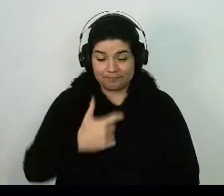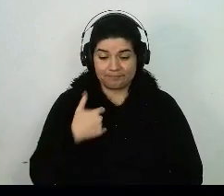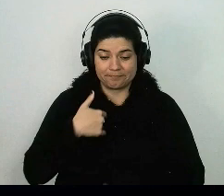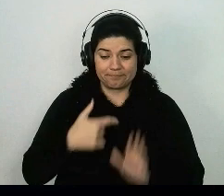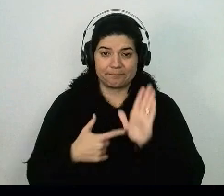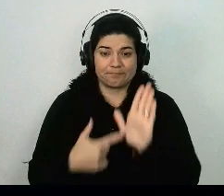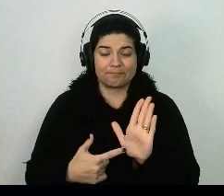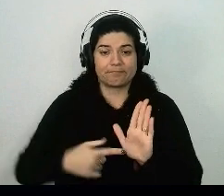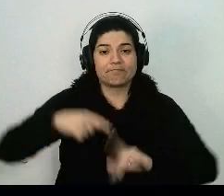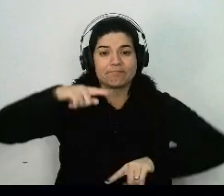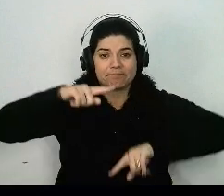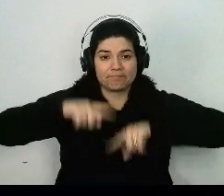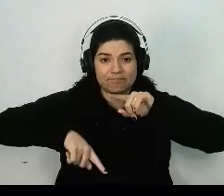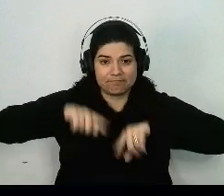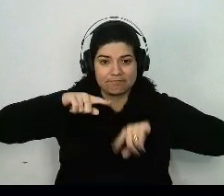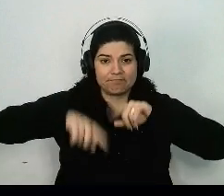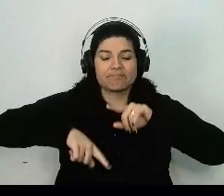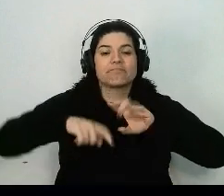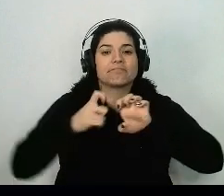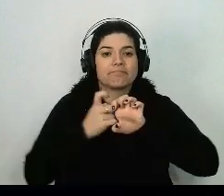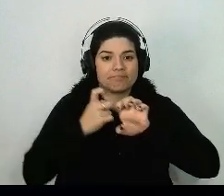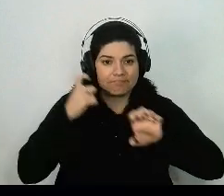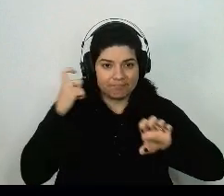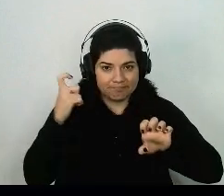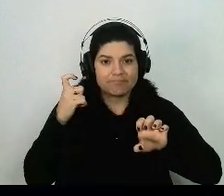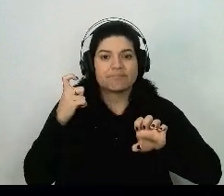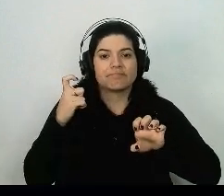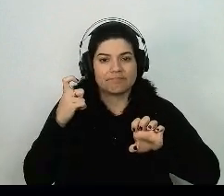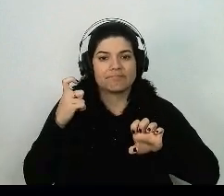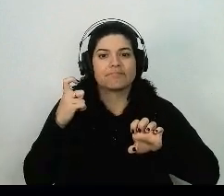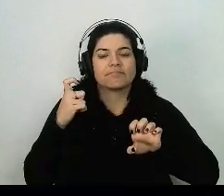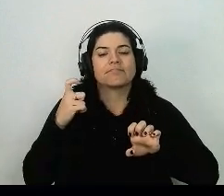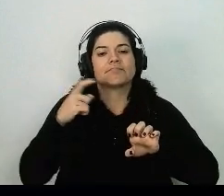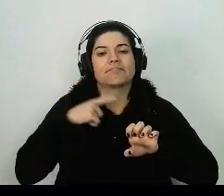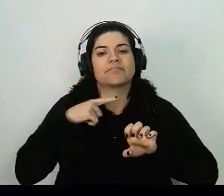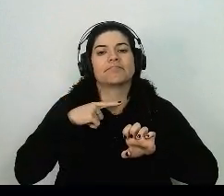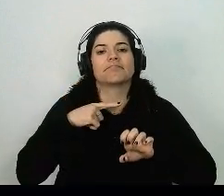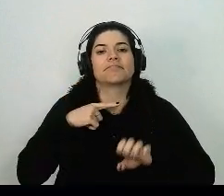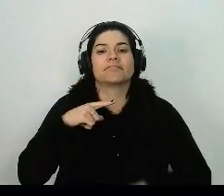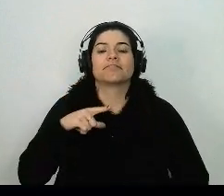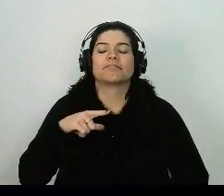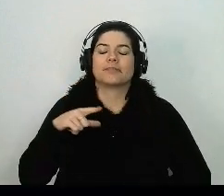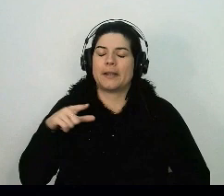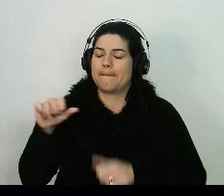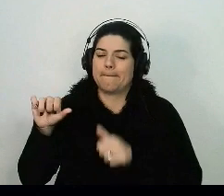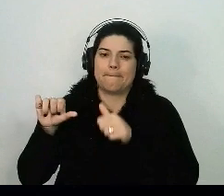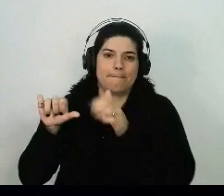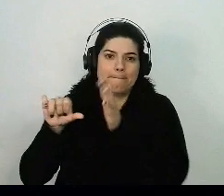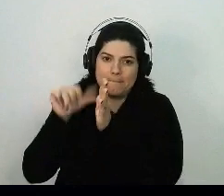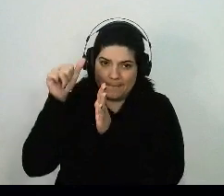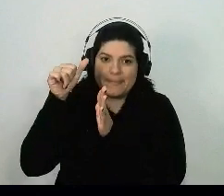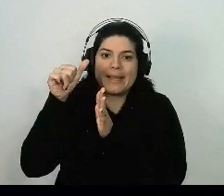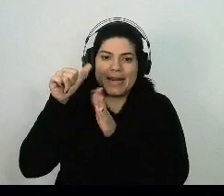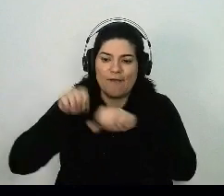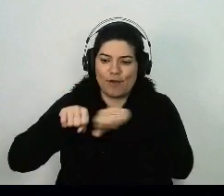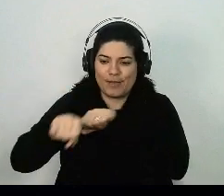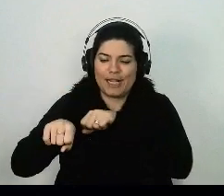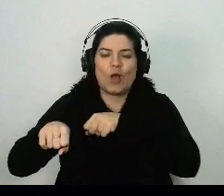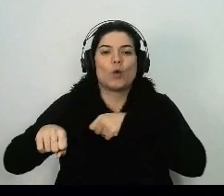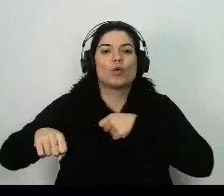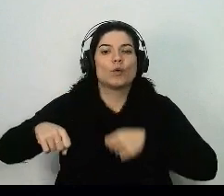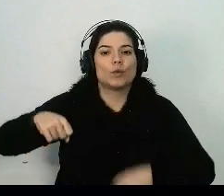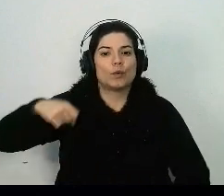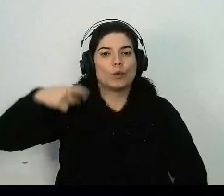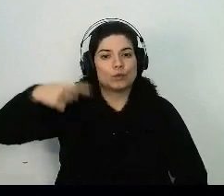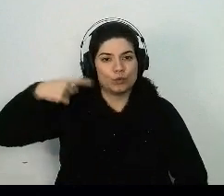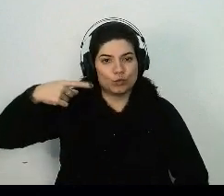com background jurídico. A minha primeira formação, sou advogado de formação, essa foi a minha primeira formação, depois migrei para tecnologia, tá? Eu sou